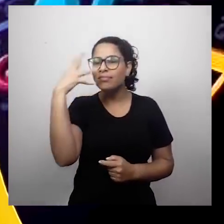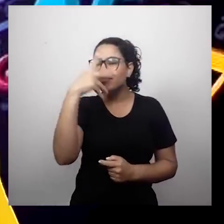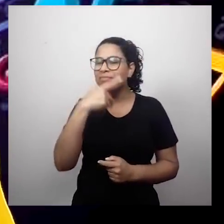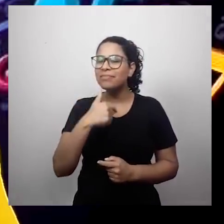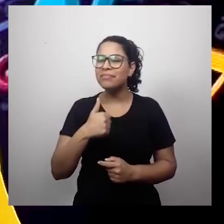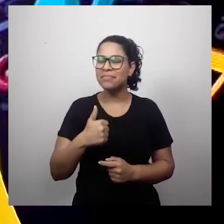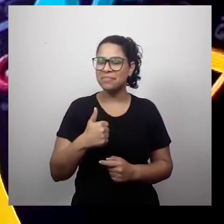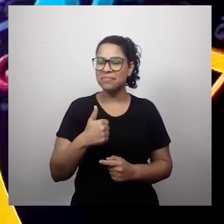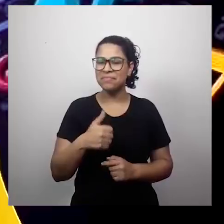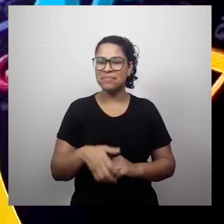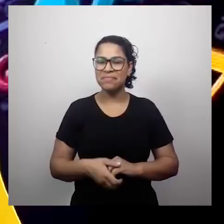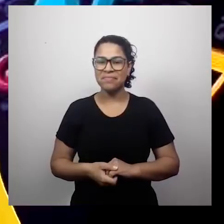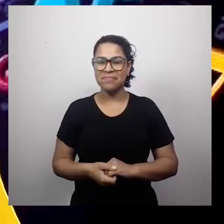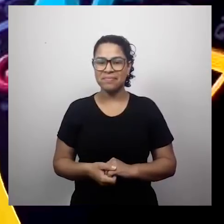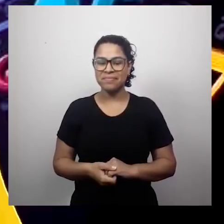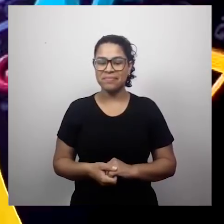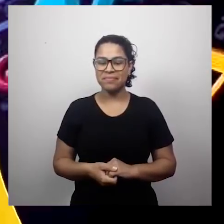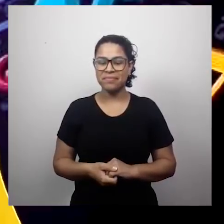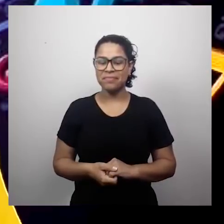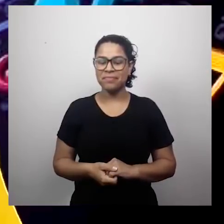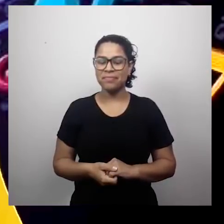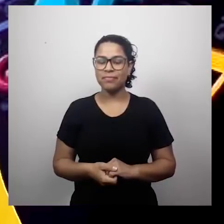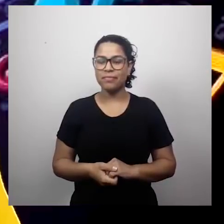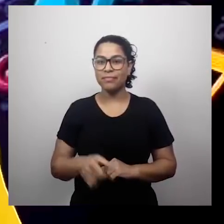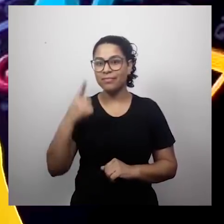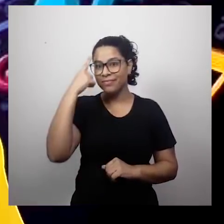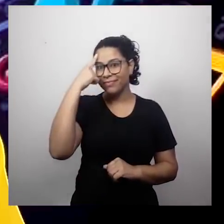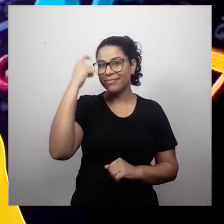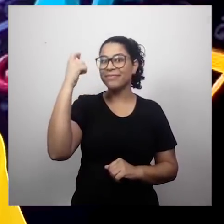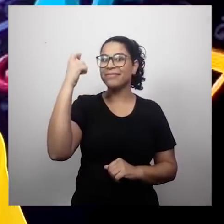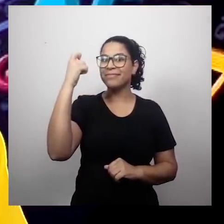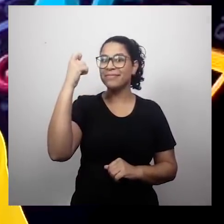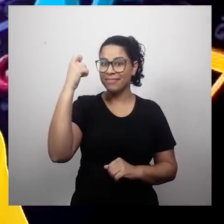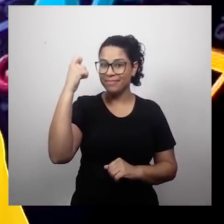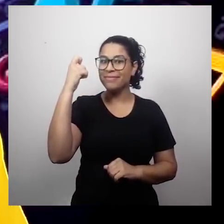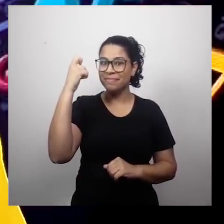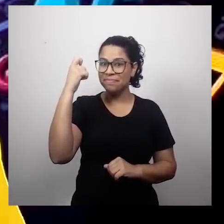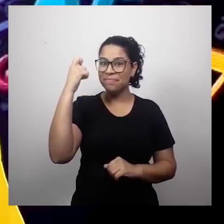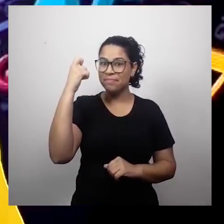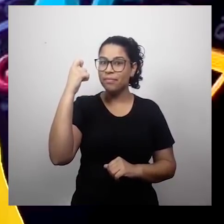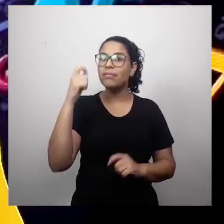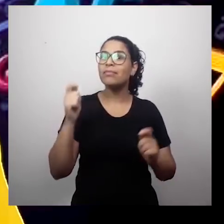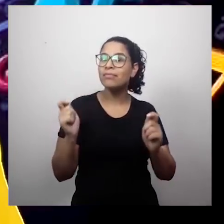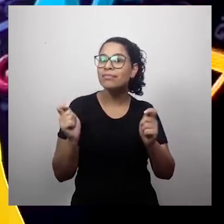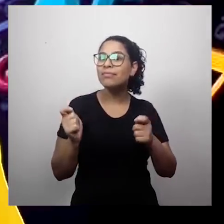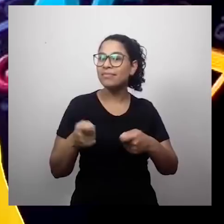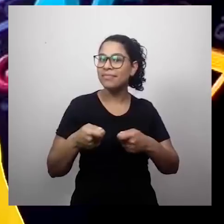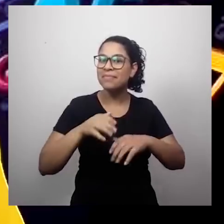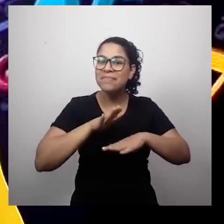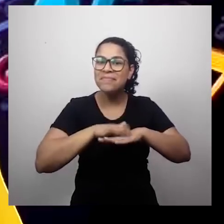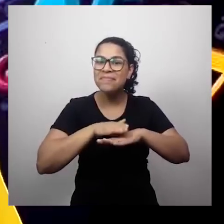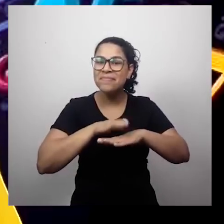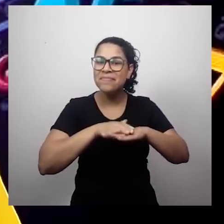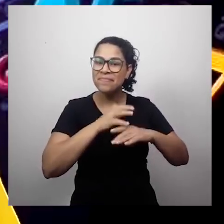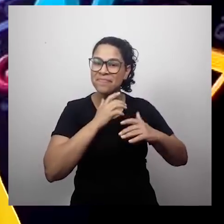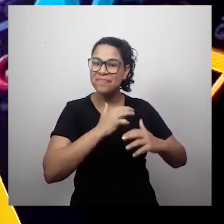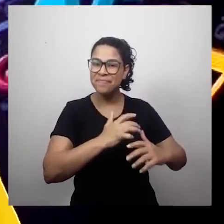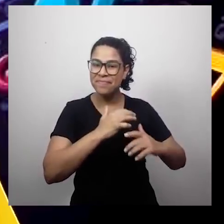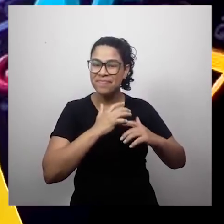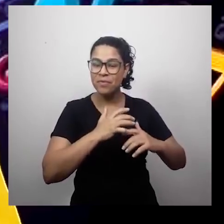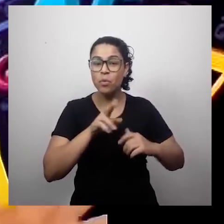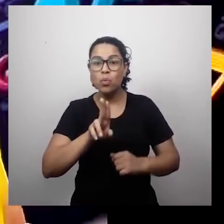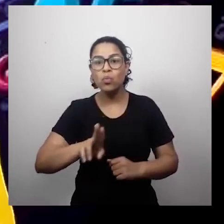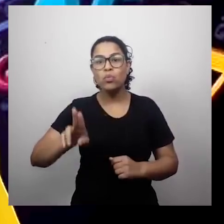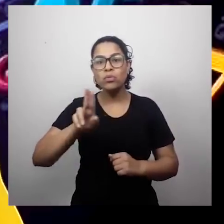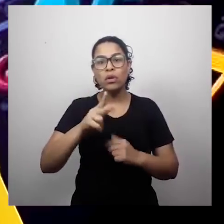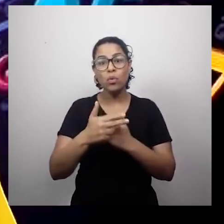tão bonito quanto esse. Tive uma ideia. Acho que dá pra gente fazer um instrumento de corda